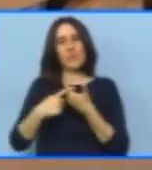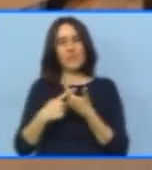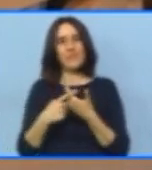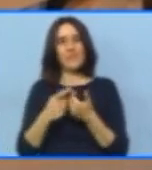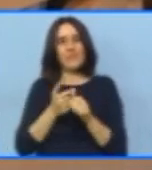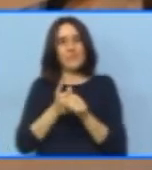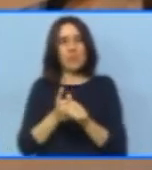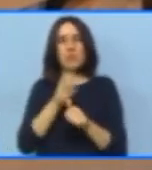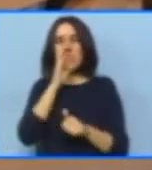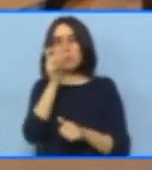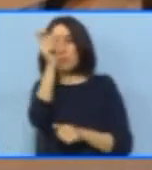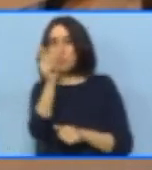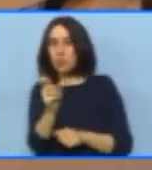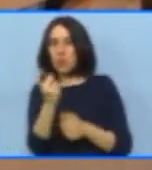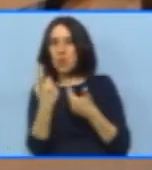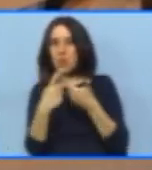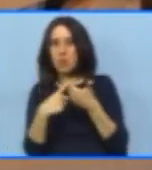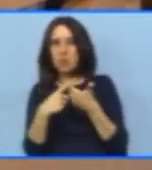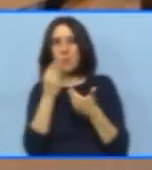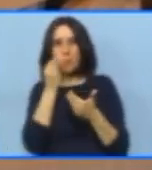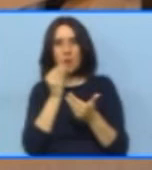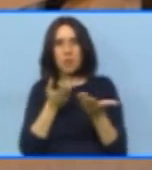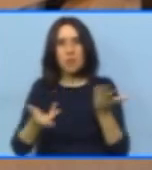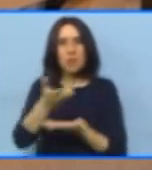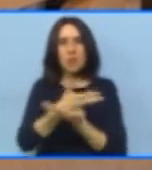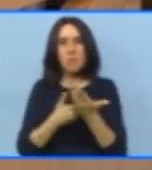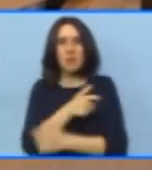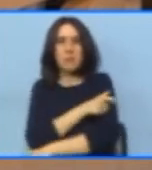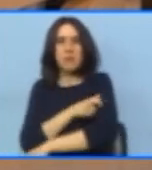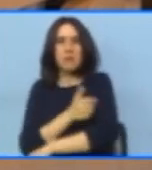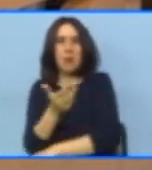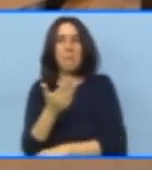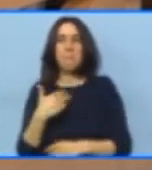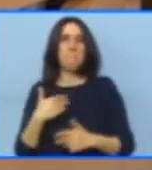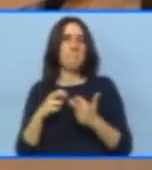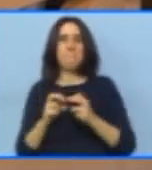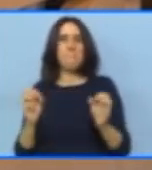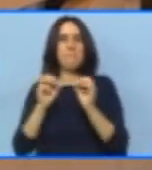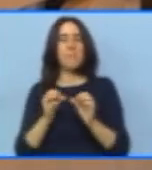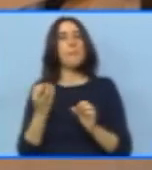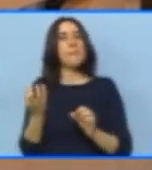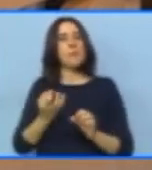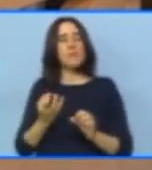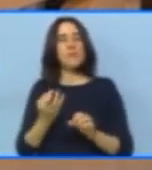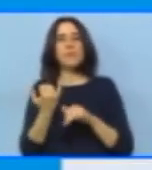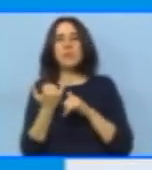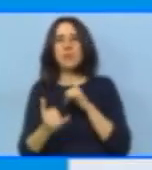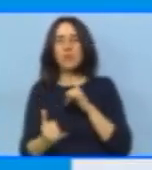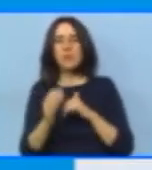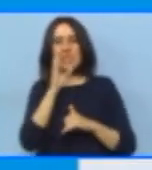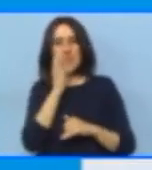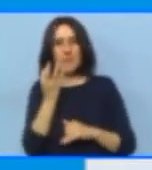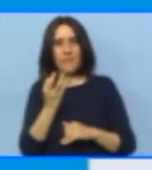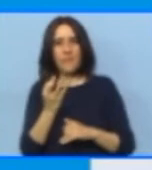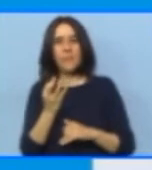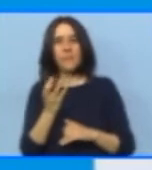caso for uma adesão a uma pessoa que representa esta dinâmica, não estou a ver qual é o inconveniente. Agora, há, obviamente, o risco de haver uma